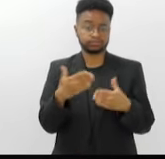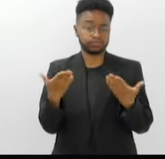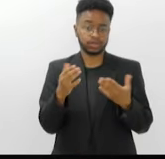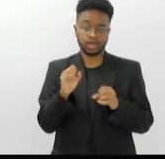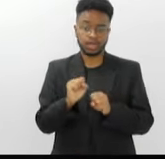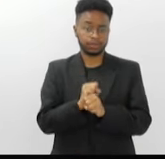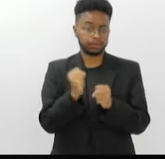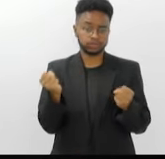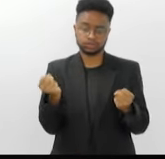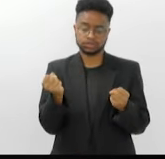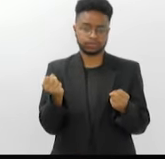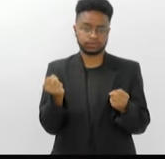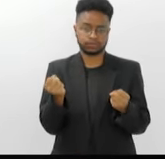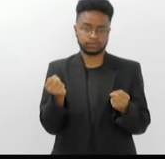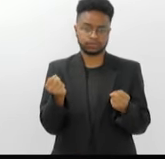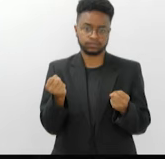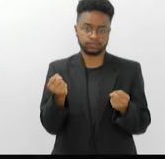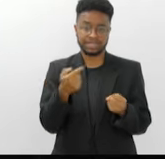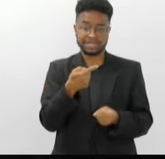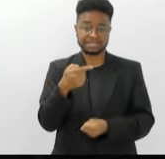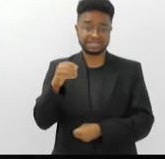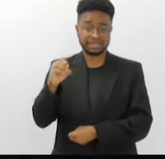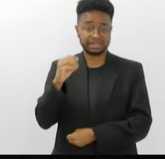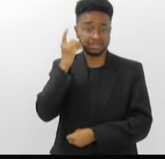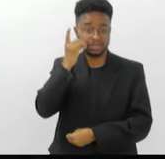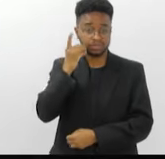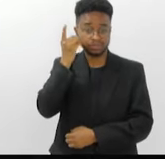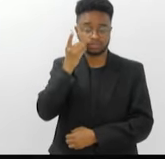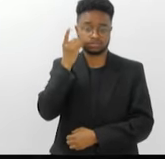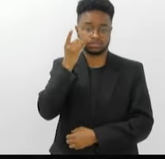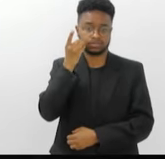impossível que 70 deputados